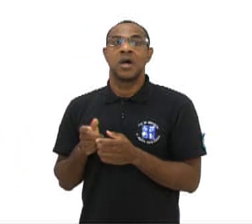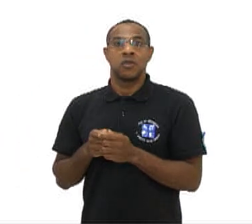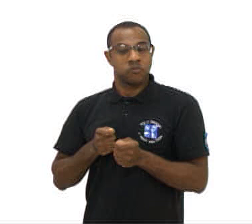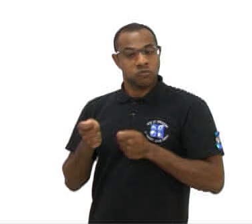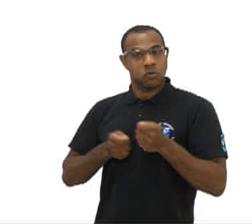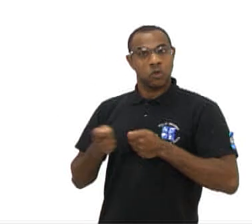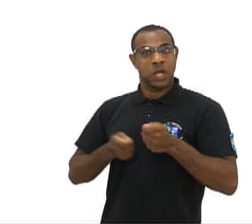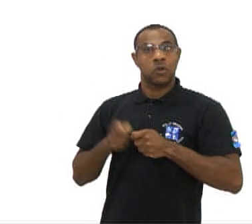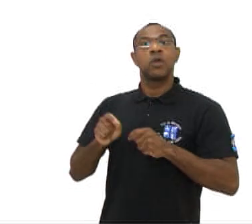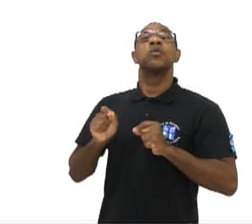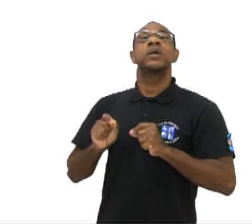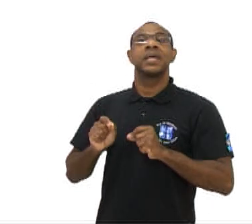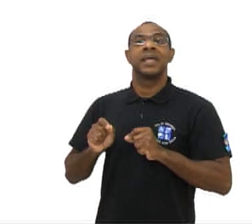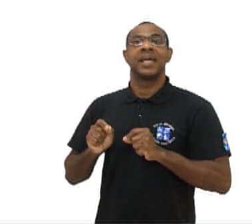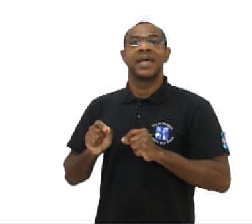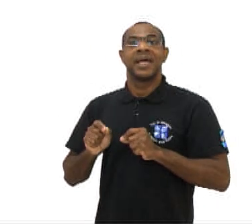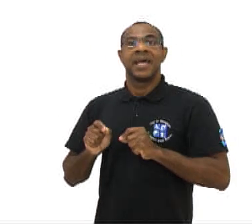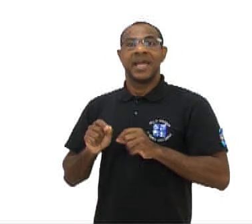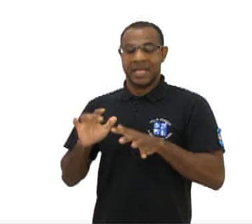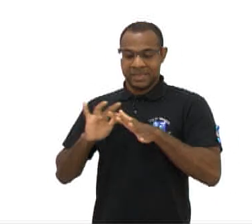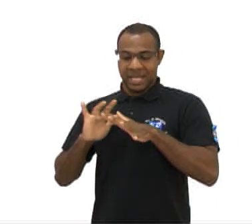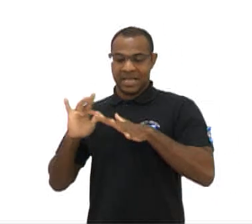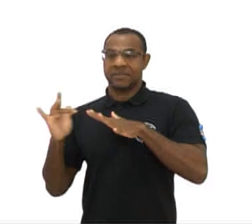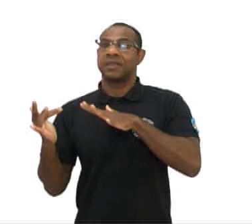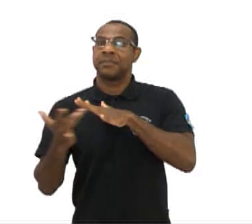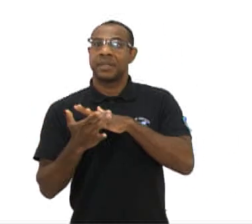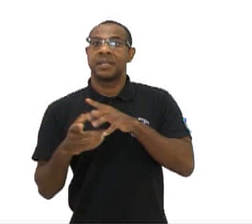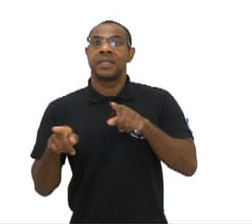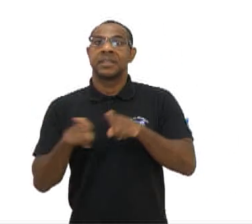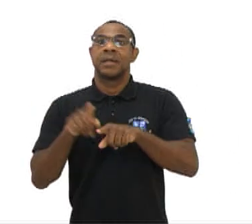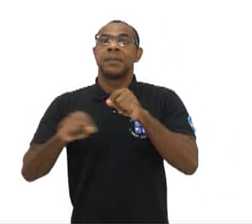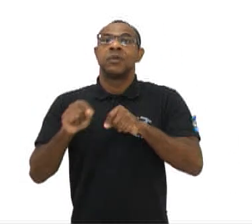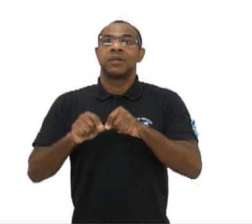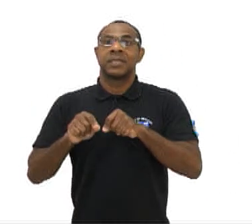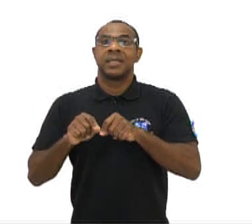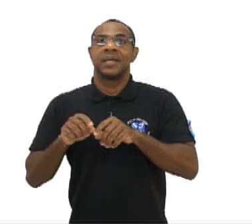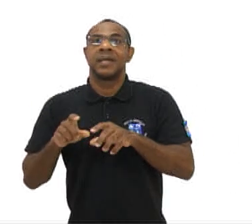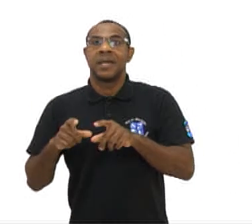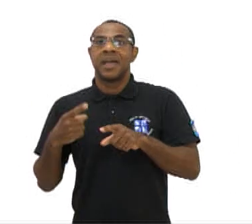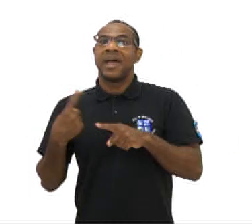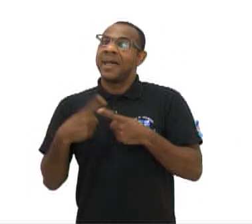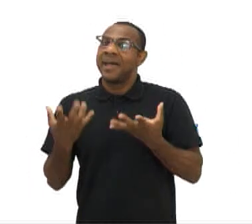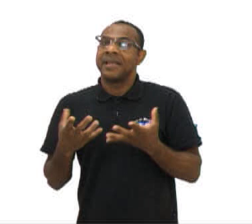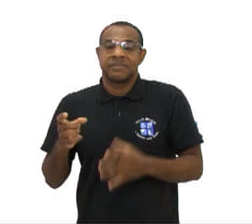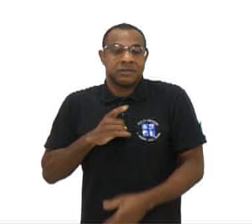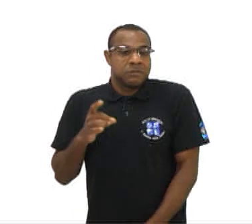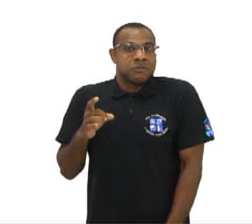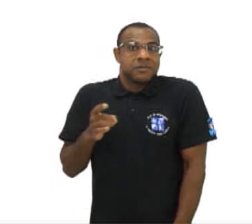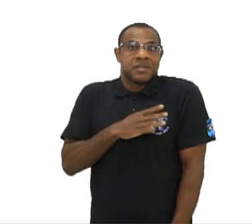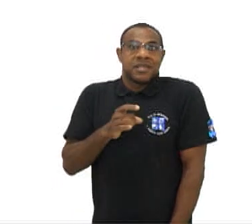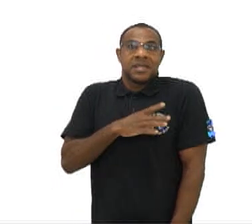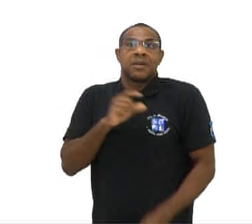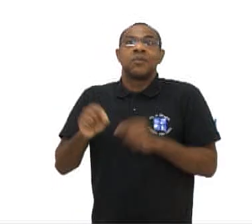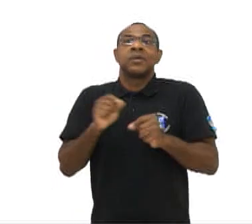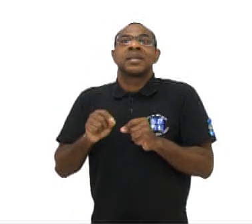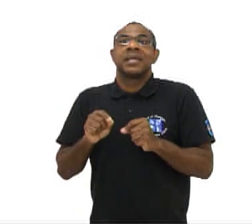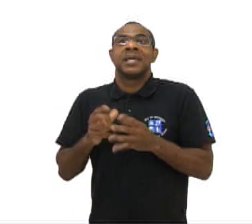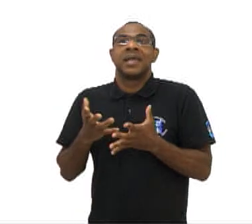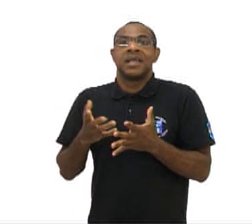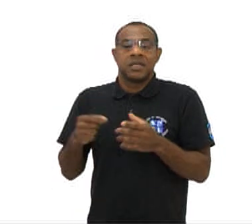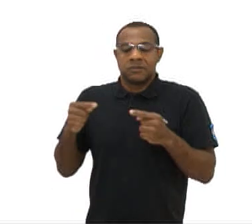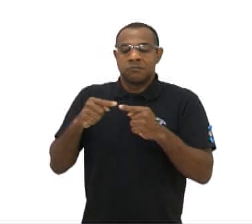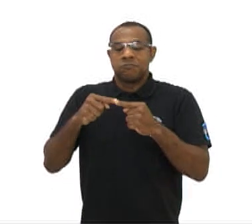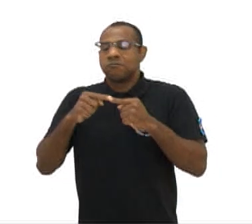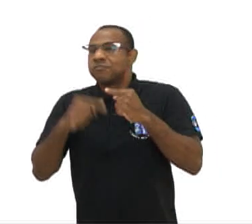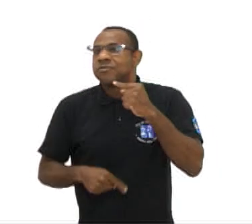sociais também acabaram contaminados pelo temor de serem acusados de semear a discórdia e